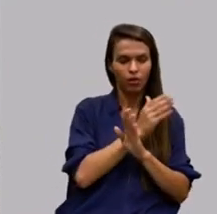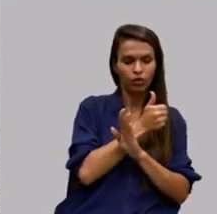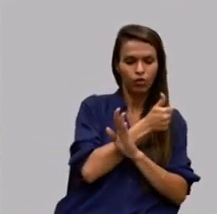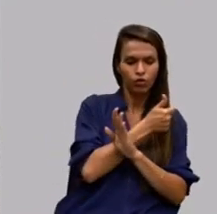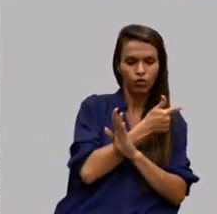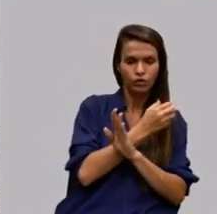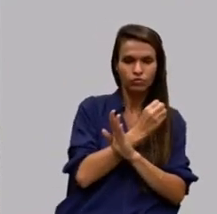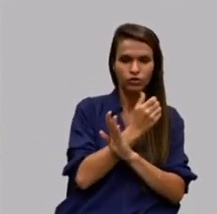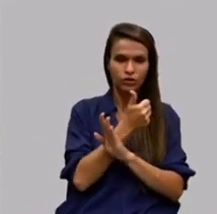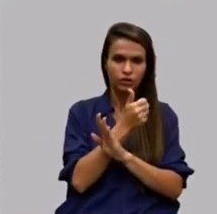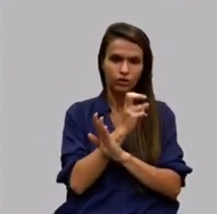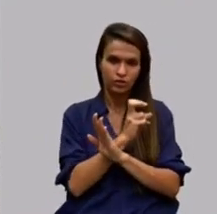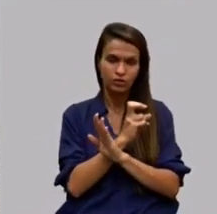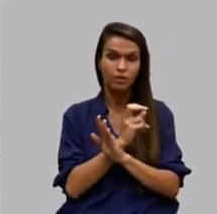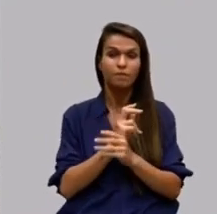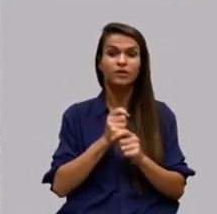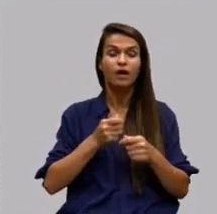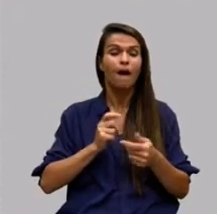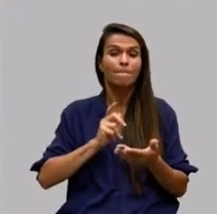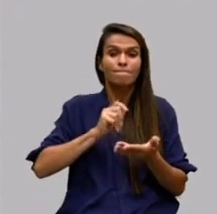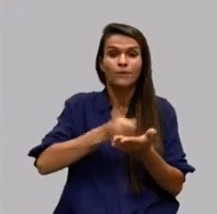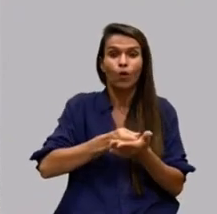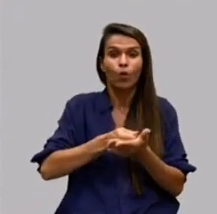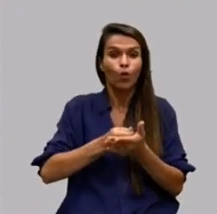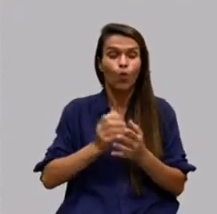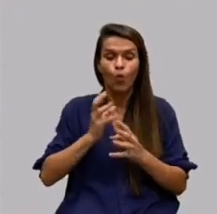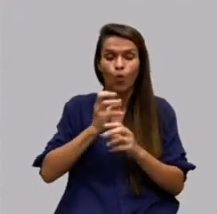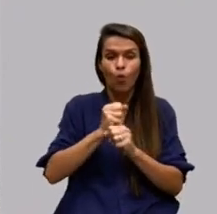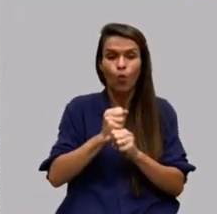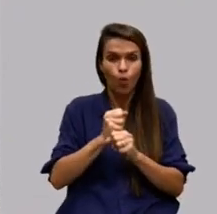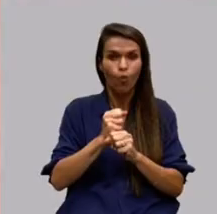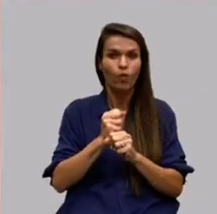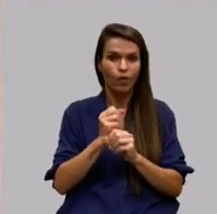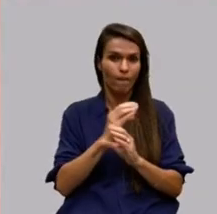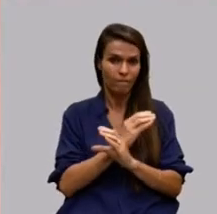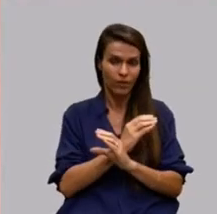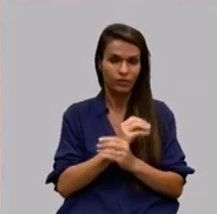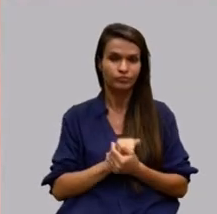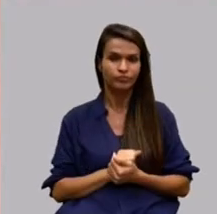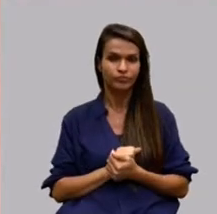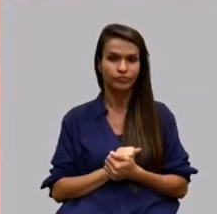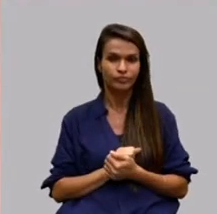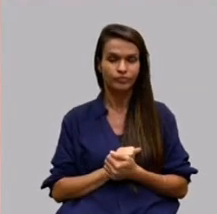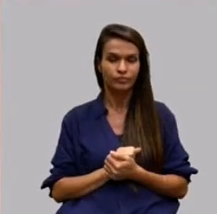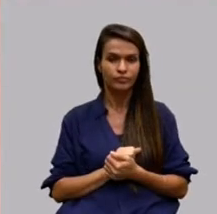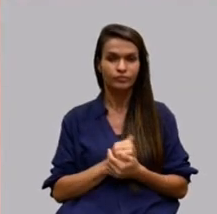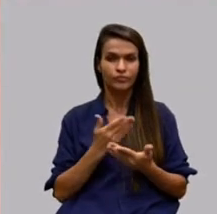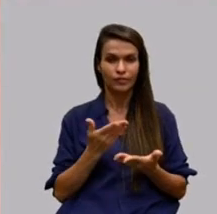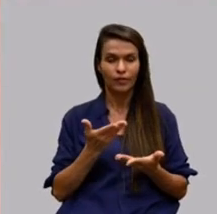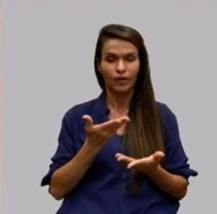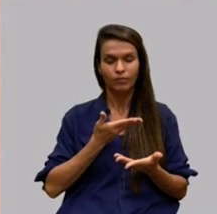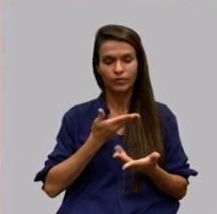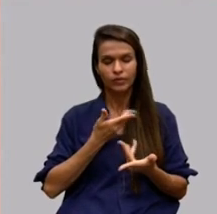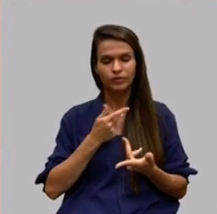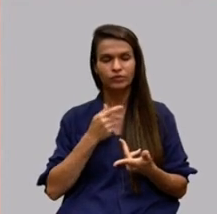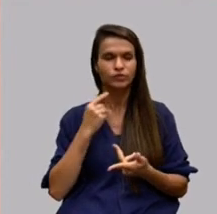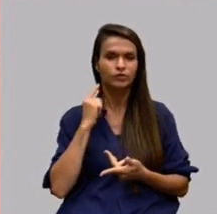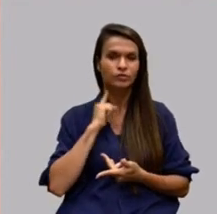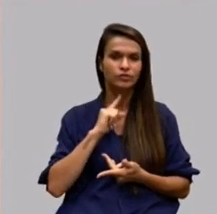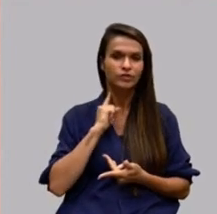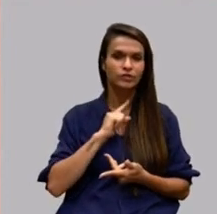pagar a integralidade da dívida. Então, prezados amigos mineiros, não parem com